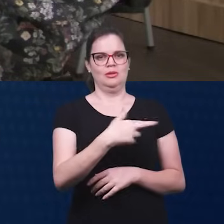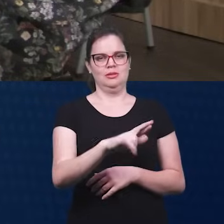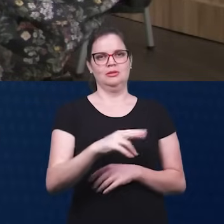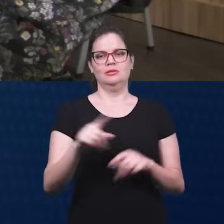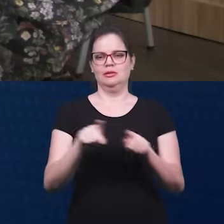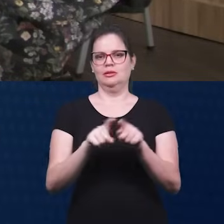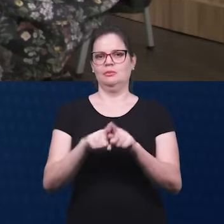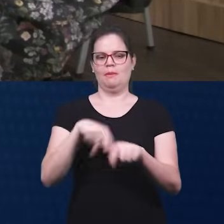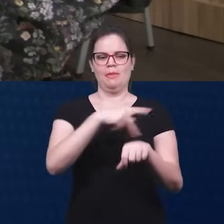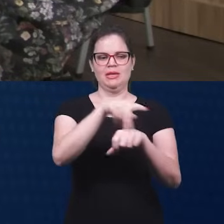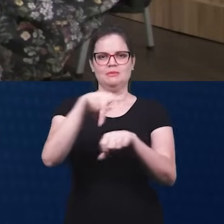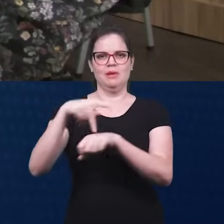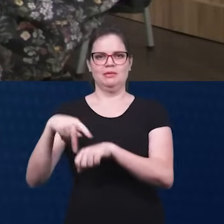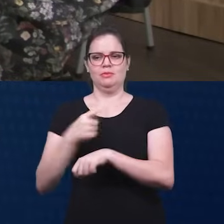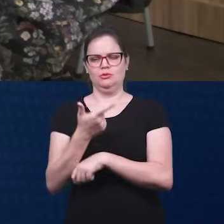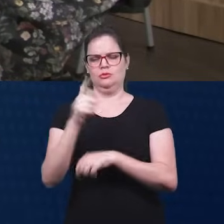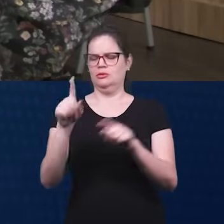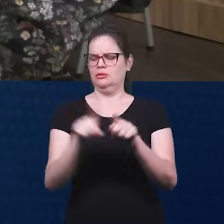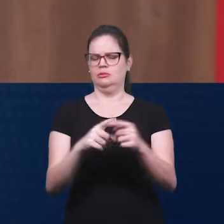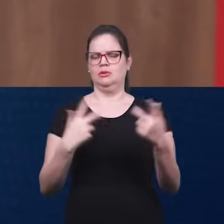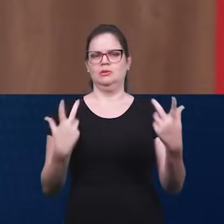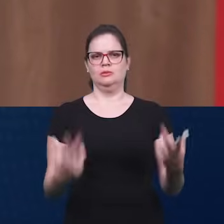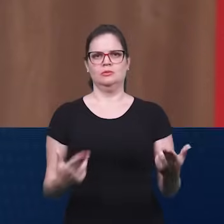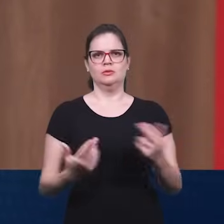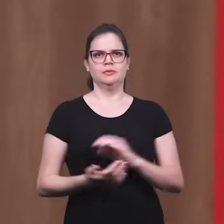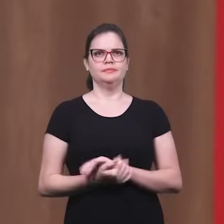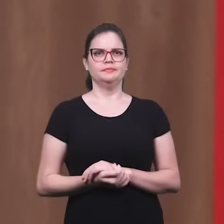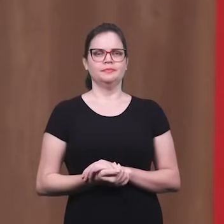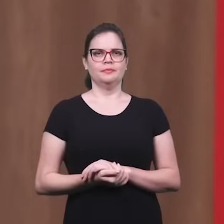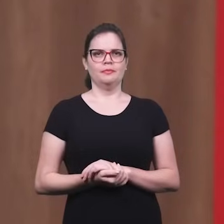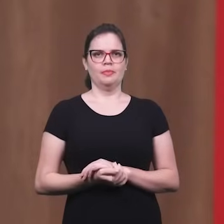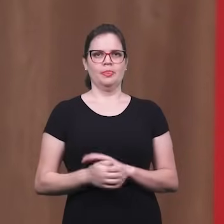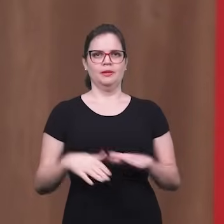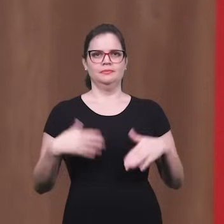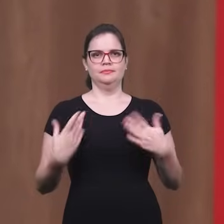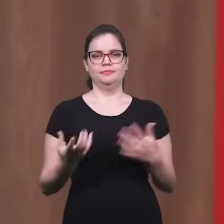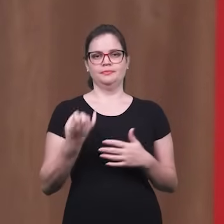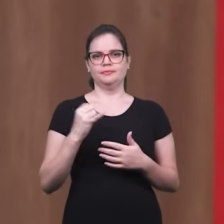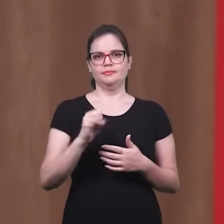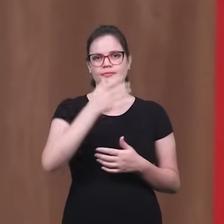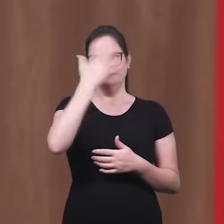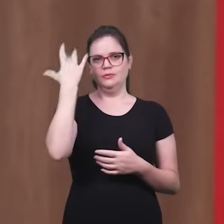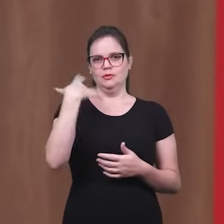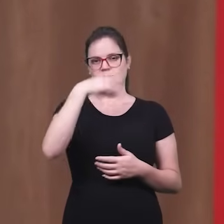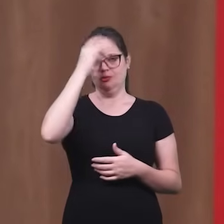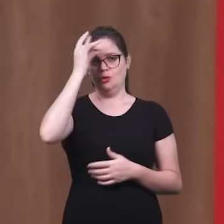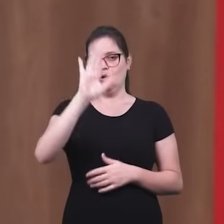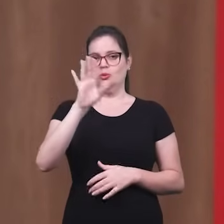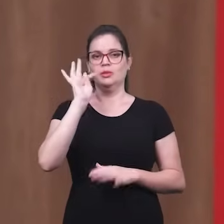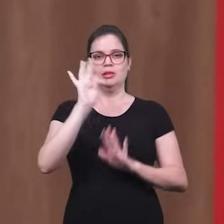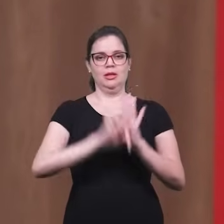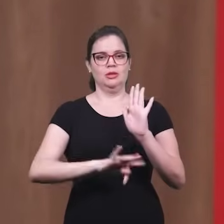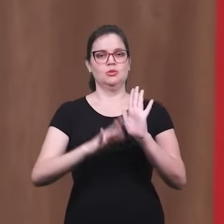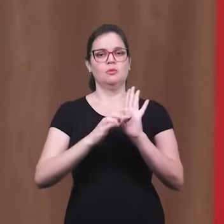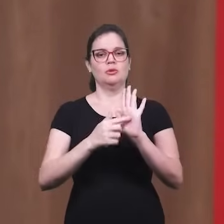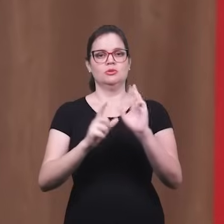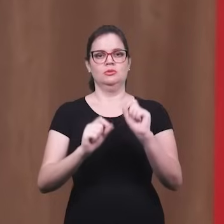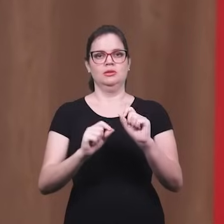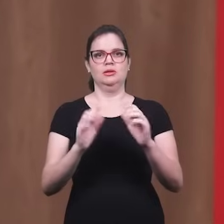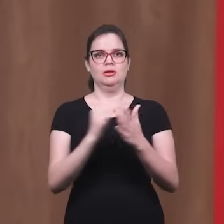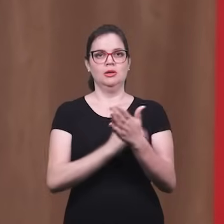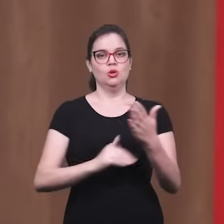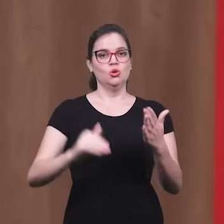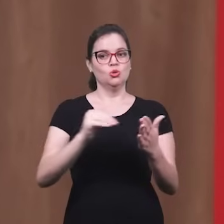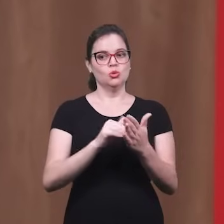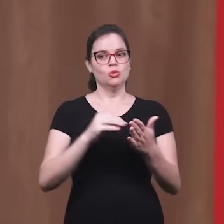passou também, né? Uhum. Então, assim, o Espírito Santo, a palavra fala bem assim, tudo coopera